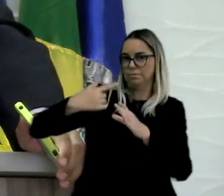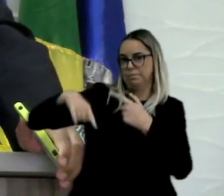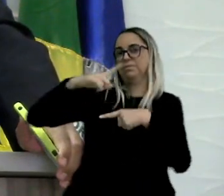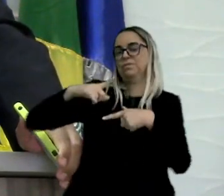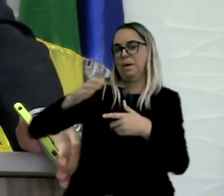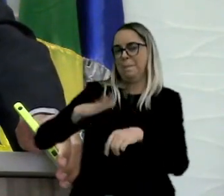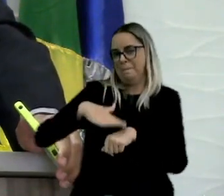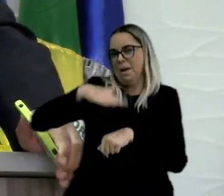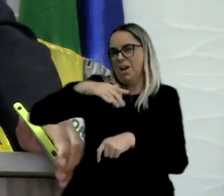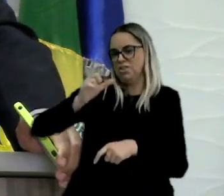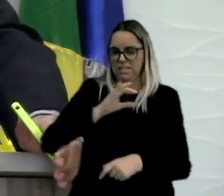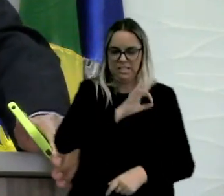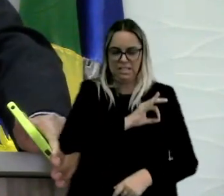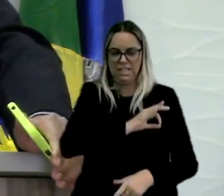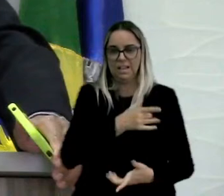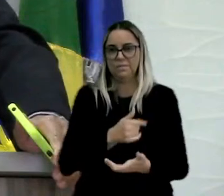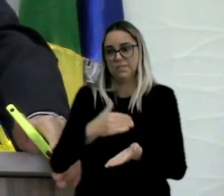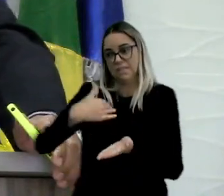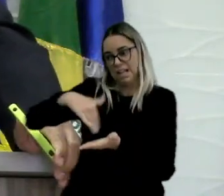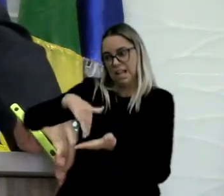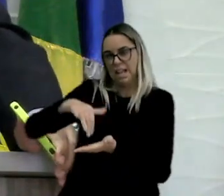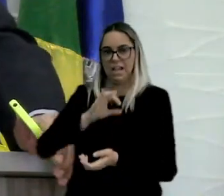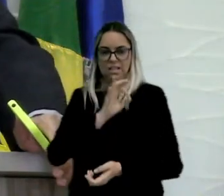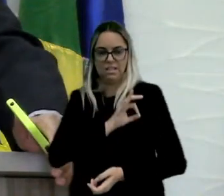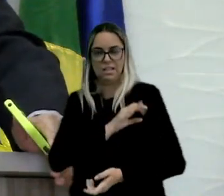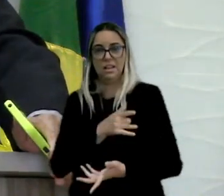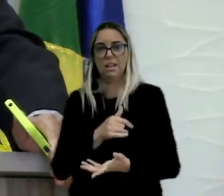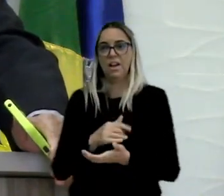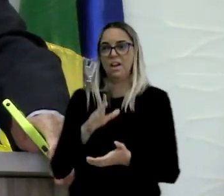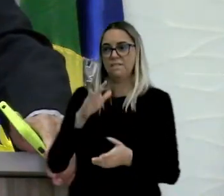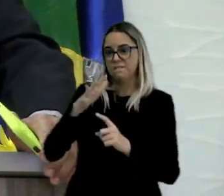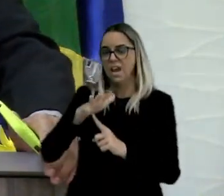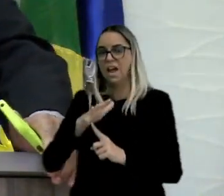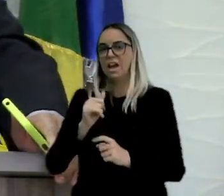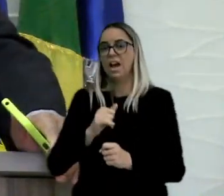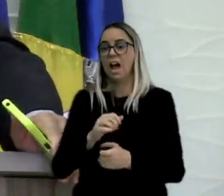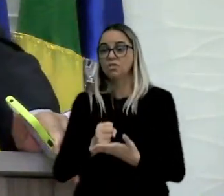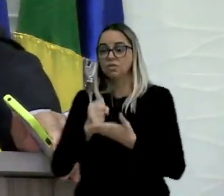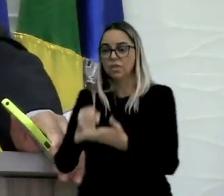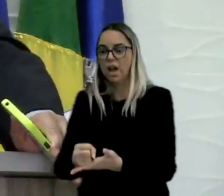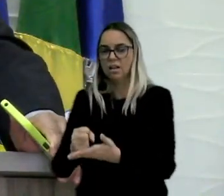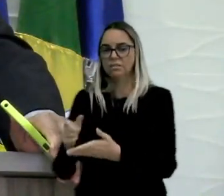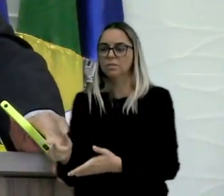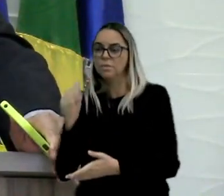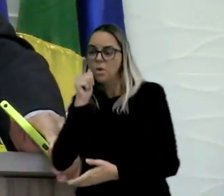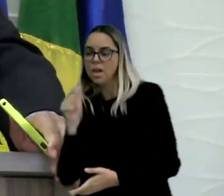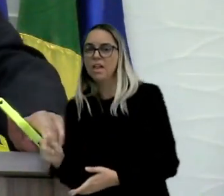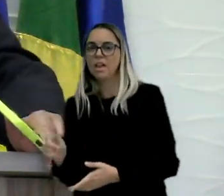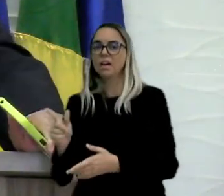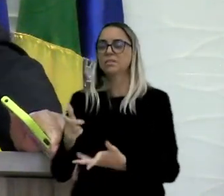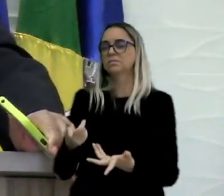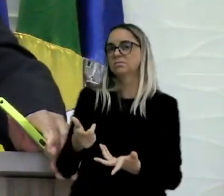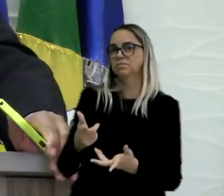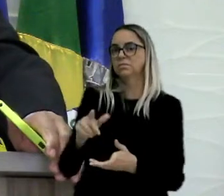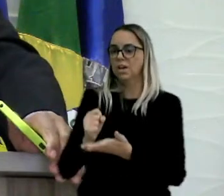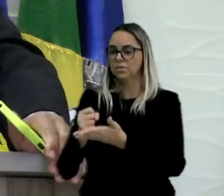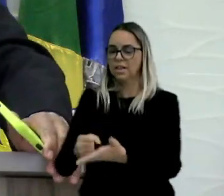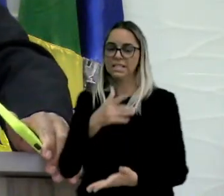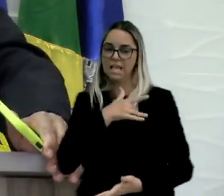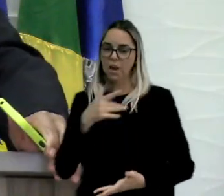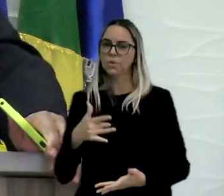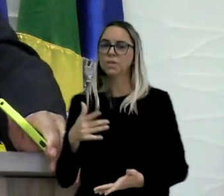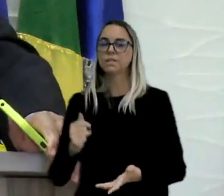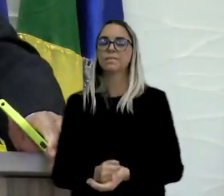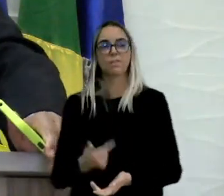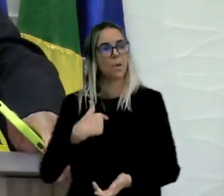salário de Secretário é para fazer minha feira e o dia da minha esposa é para ajudar vocês na saúde que eu sempre ajudei aí eu